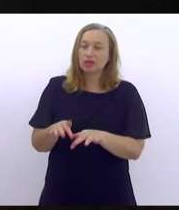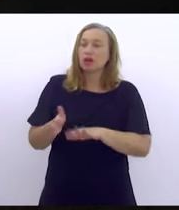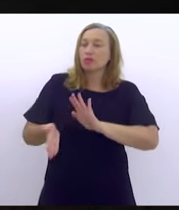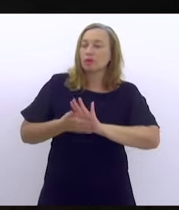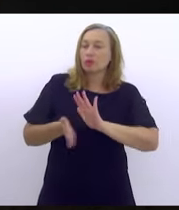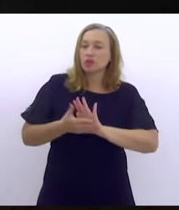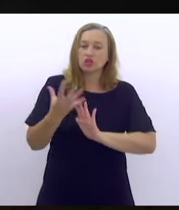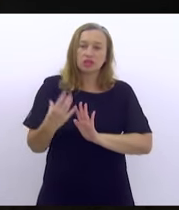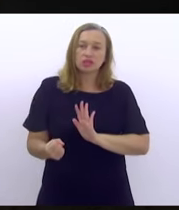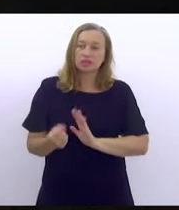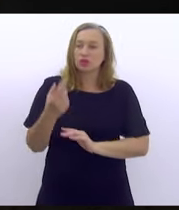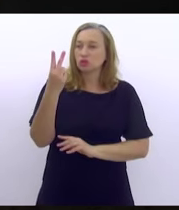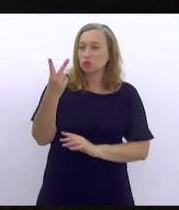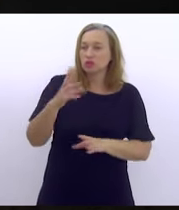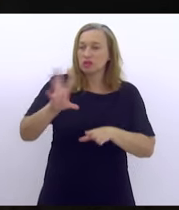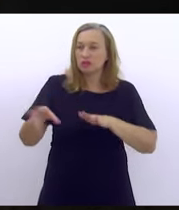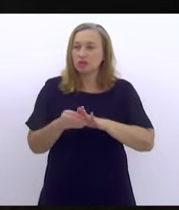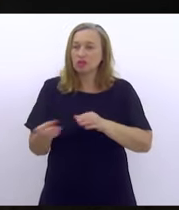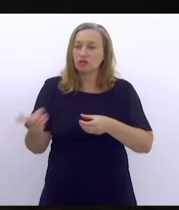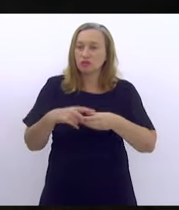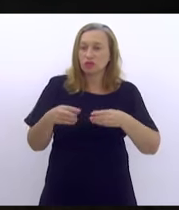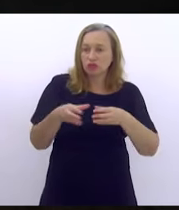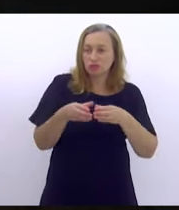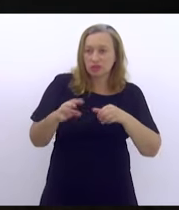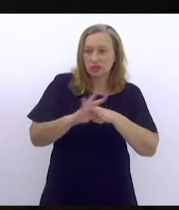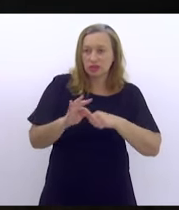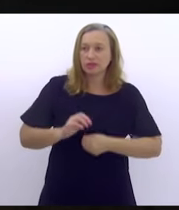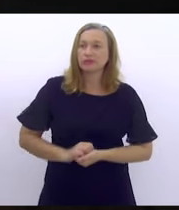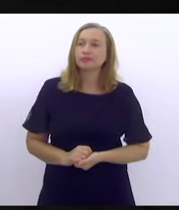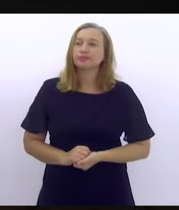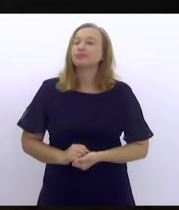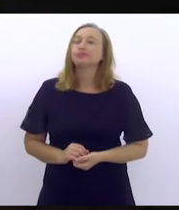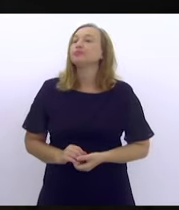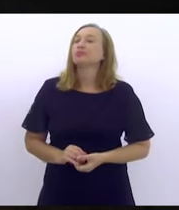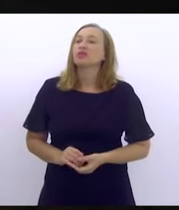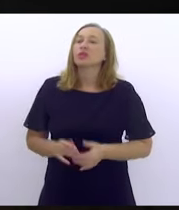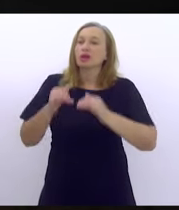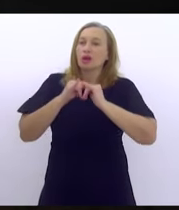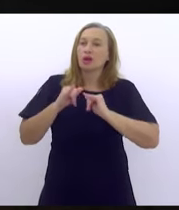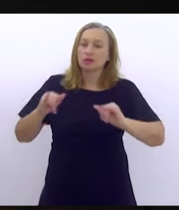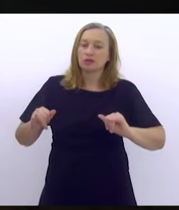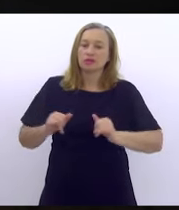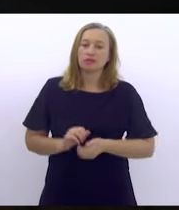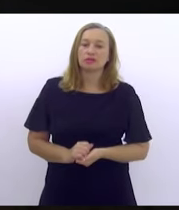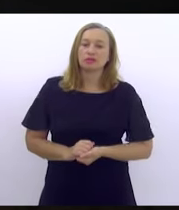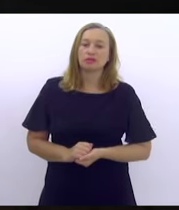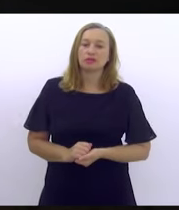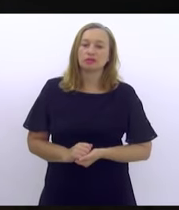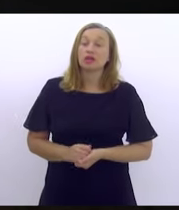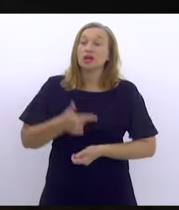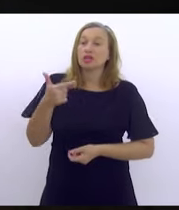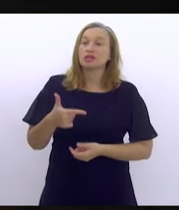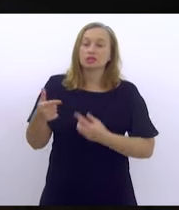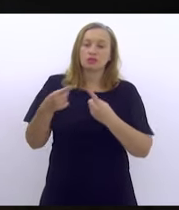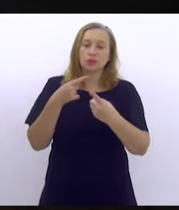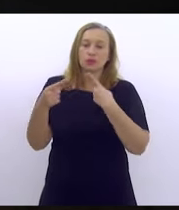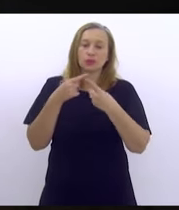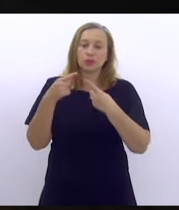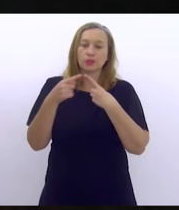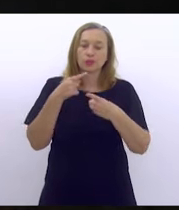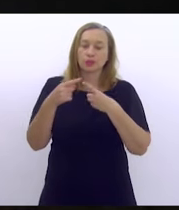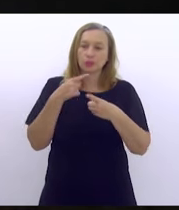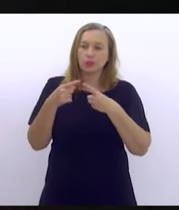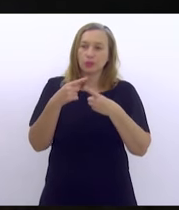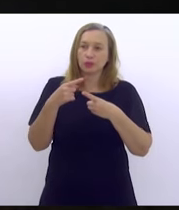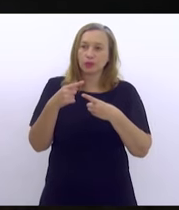presente proposta recebeu duas emendas e retorna às comissões técnicas. Anuncio, em segunda discussão, redação